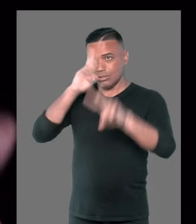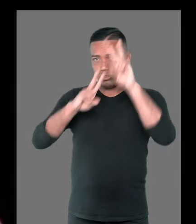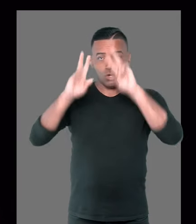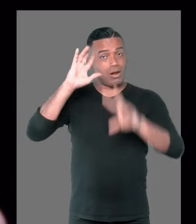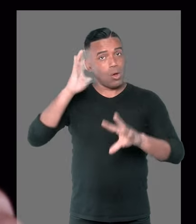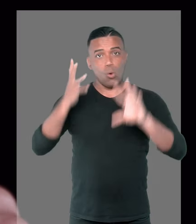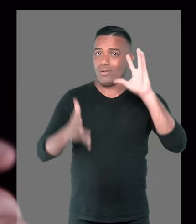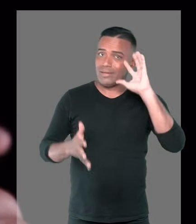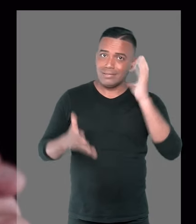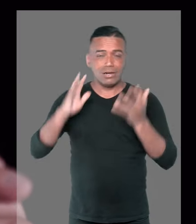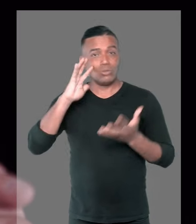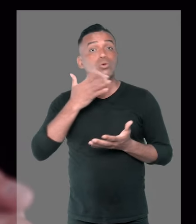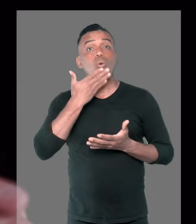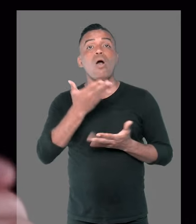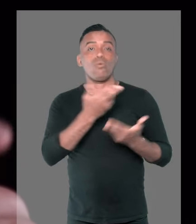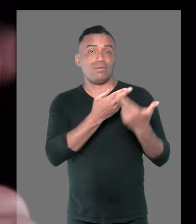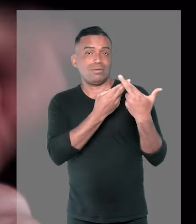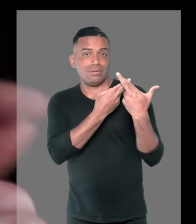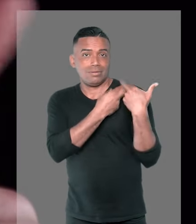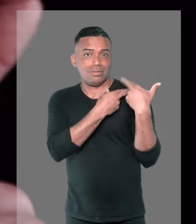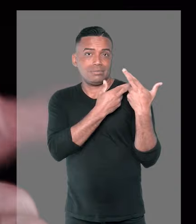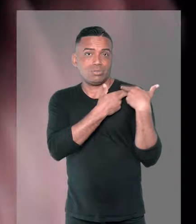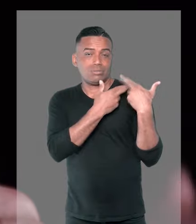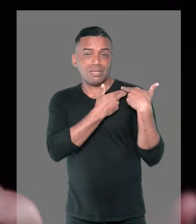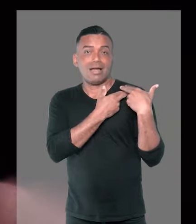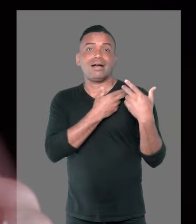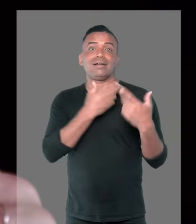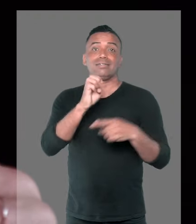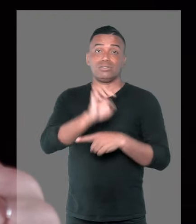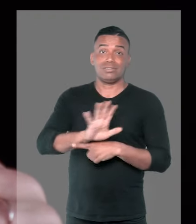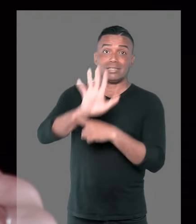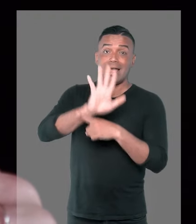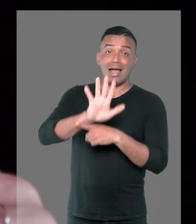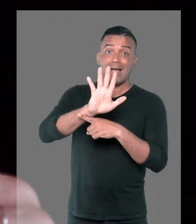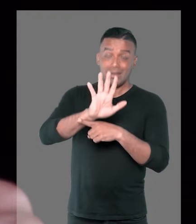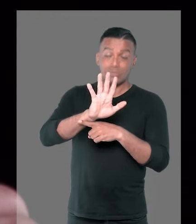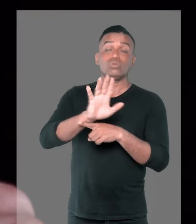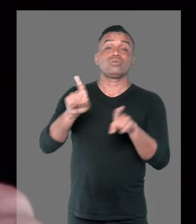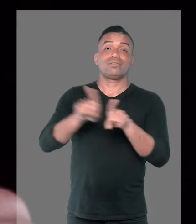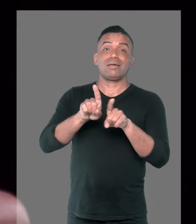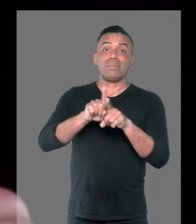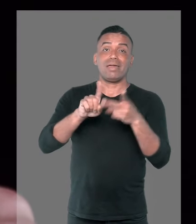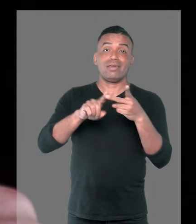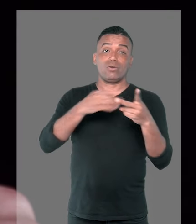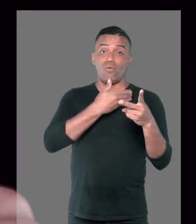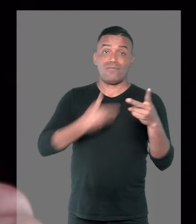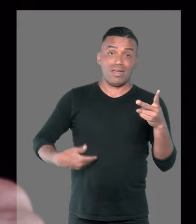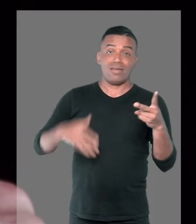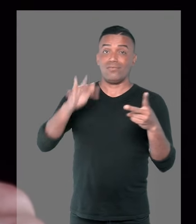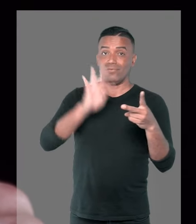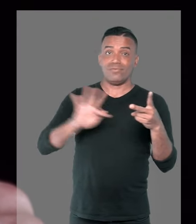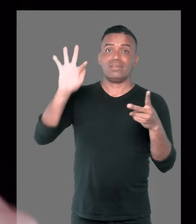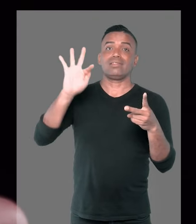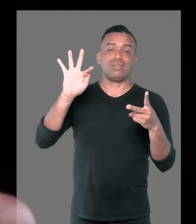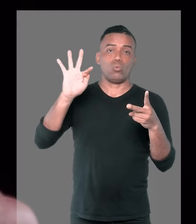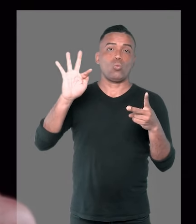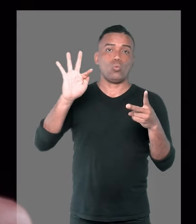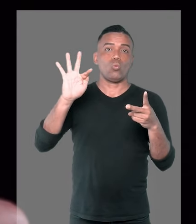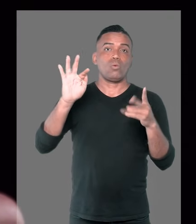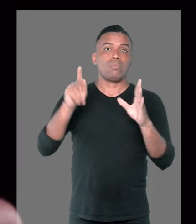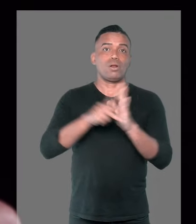acontecendo e qual era o papel do estado local e do Estado Federal os dois com e maiúsculo eh na